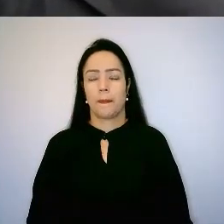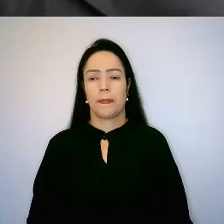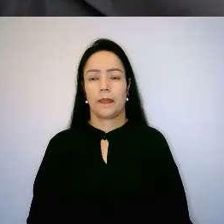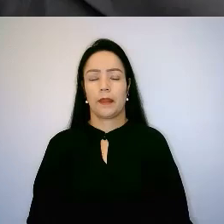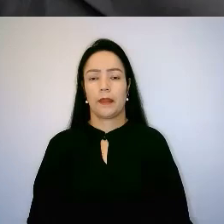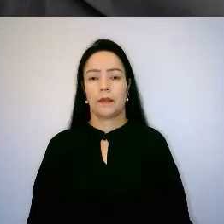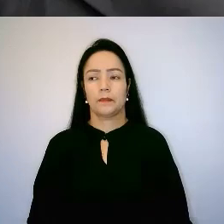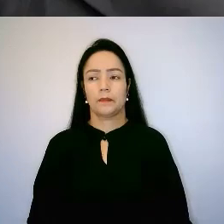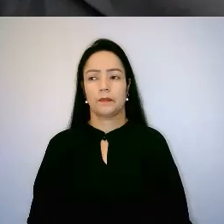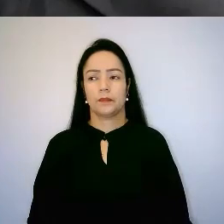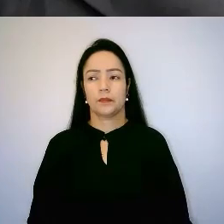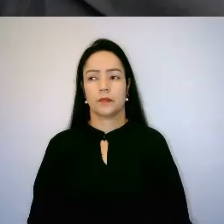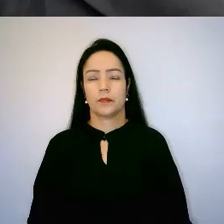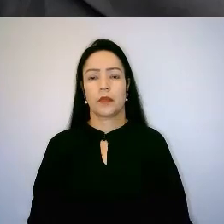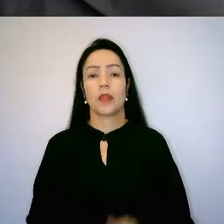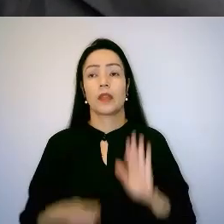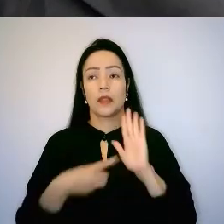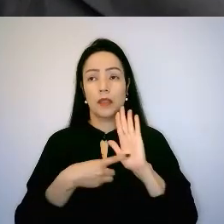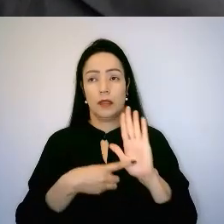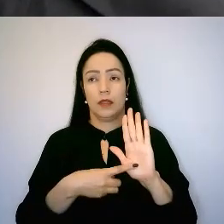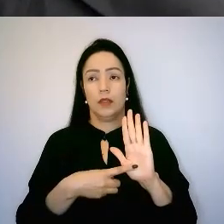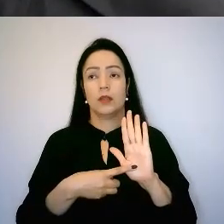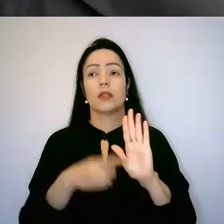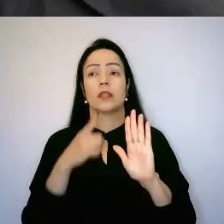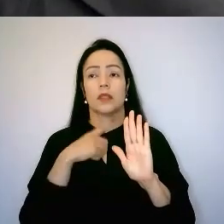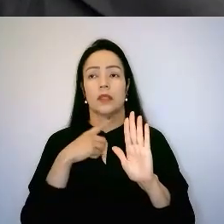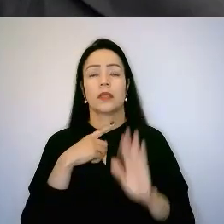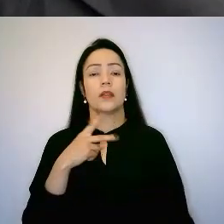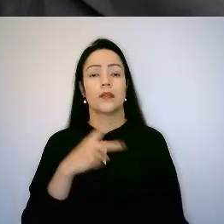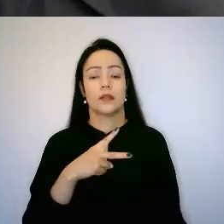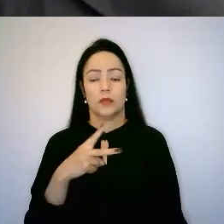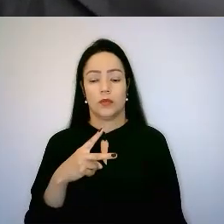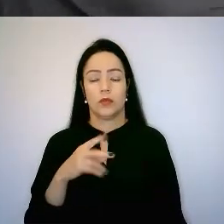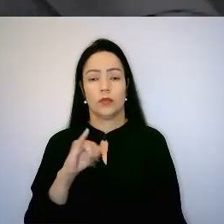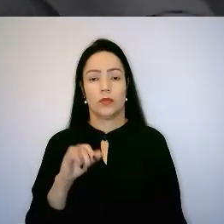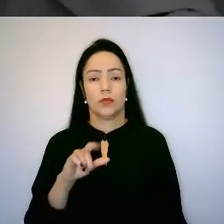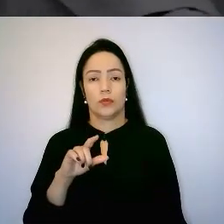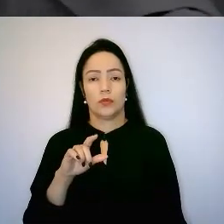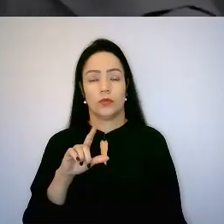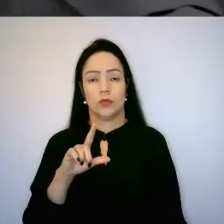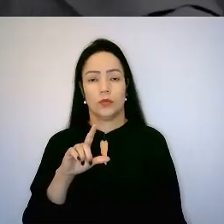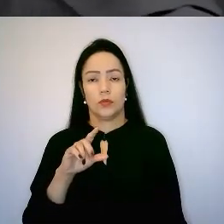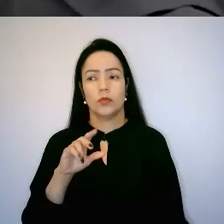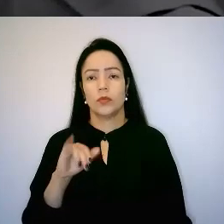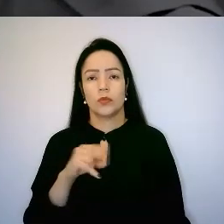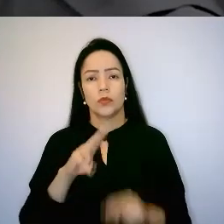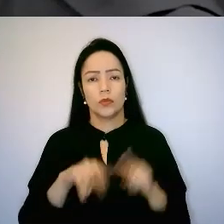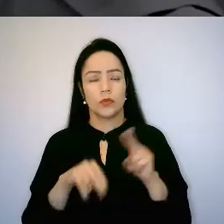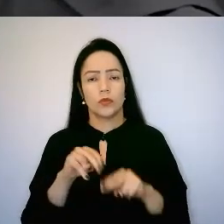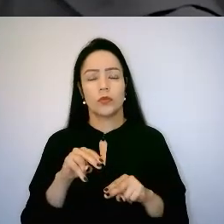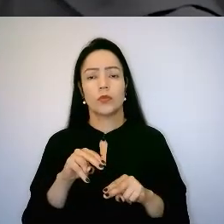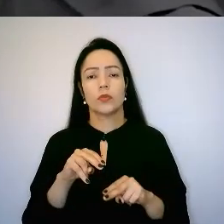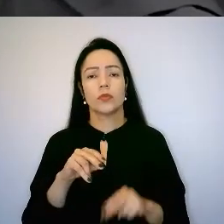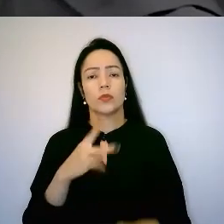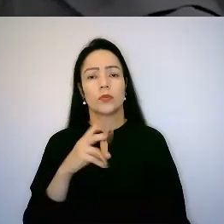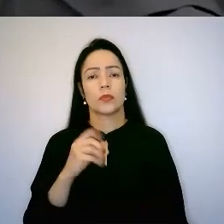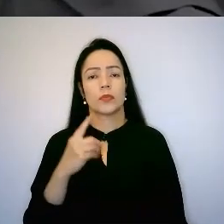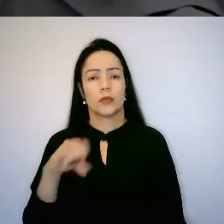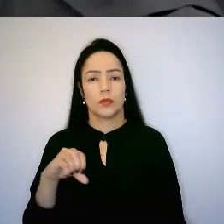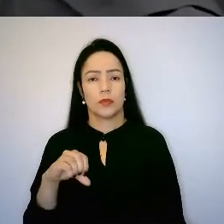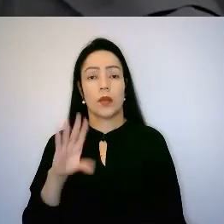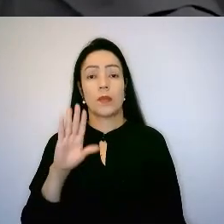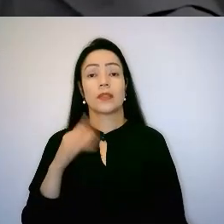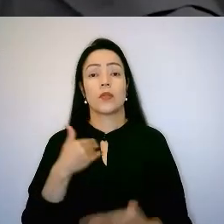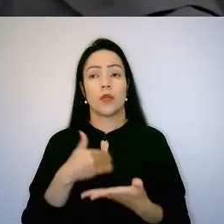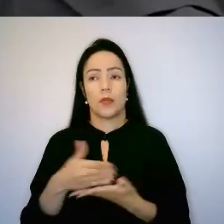a denúncia foi recebida em 22 de julho de 2019 eu passo que o início do cumprimento da Pena em que se